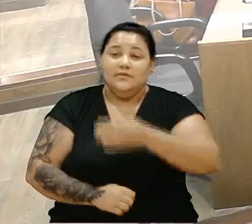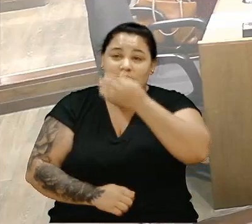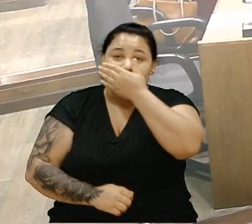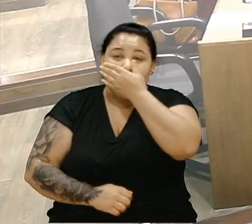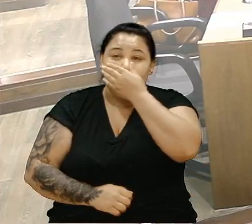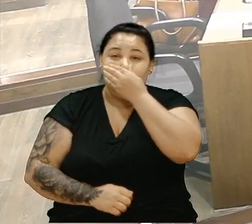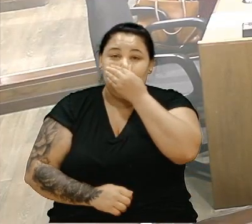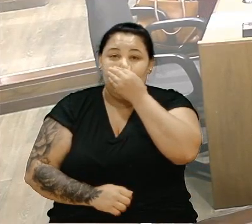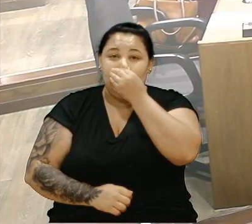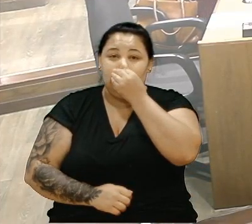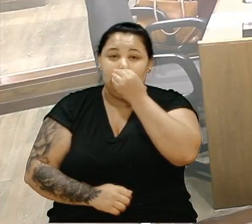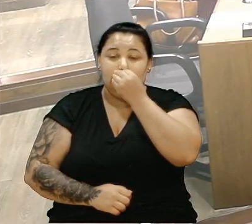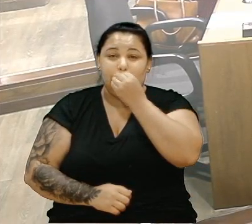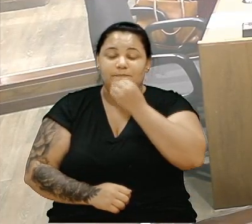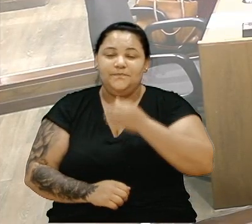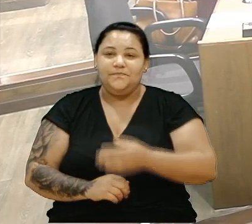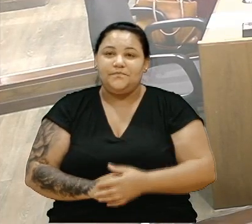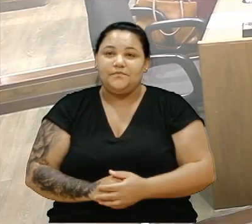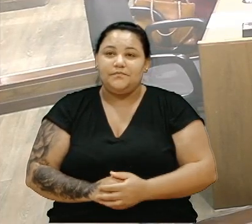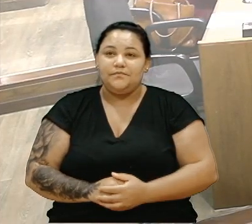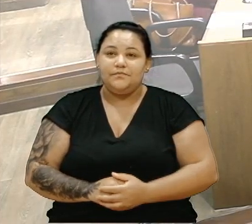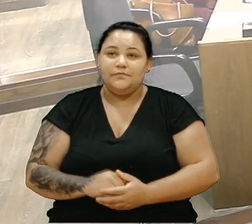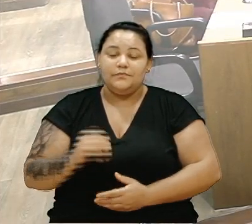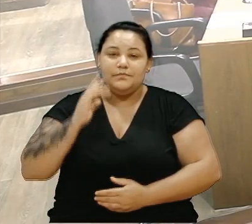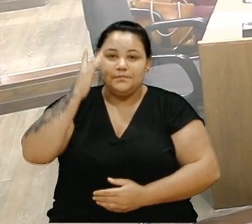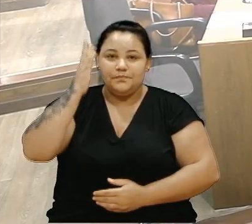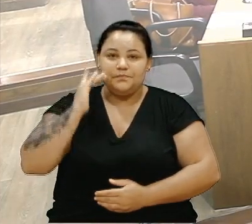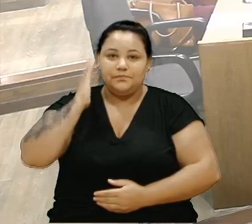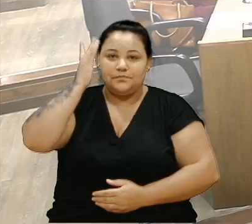Marisol Santos, com a palavra a vereadora Daiane Mello.